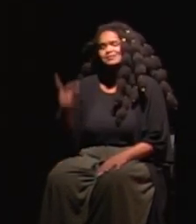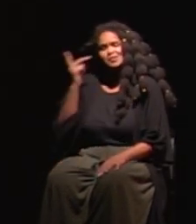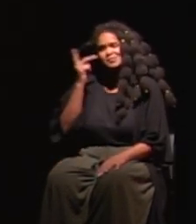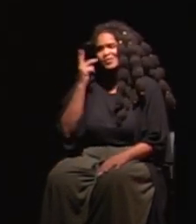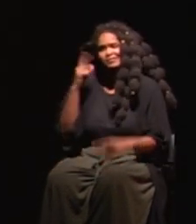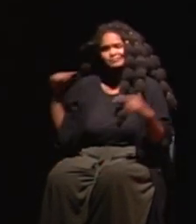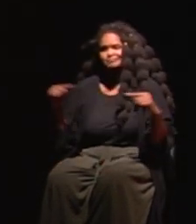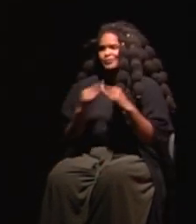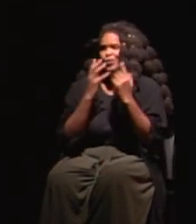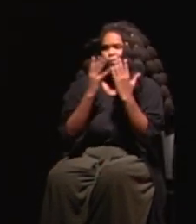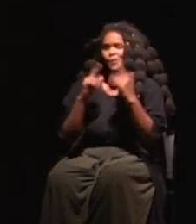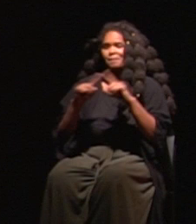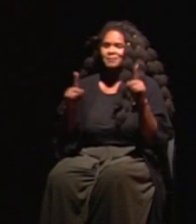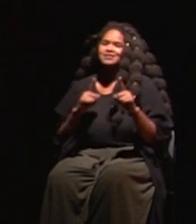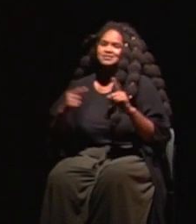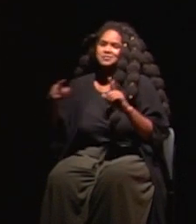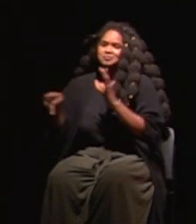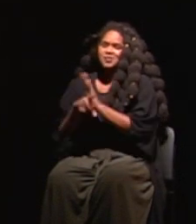seja carioca.